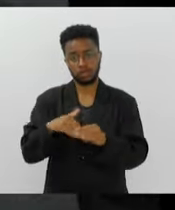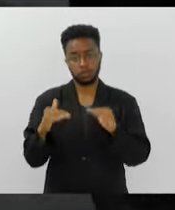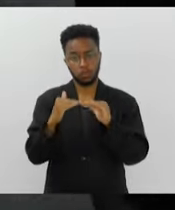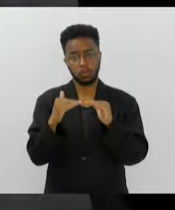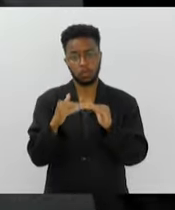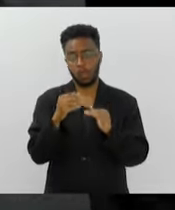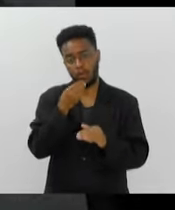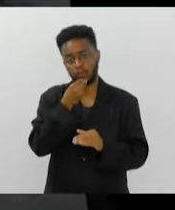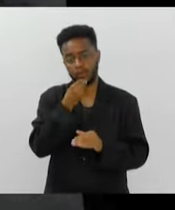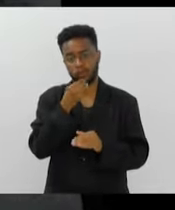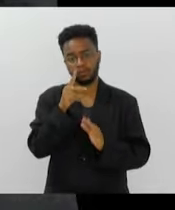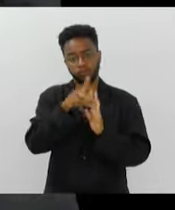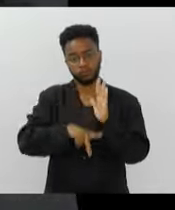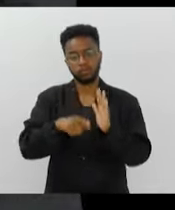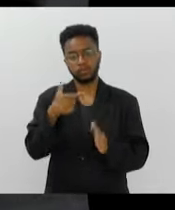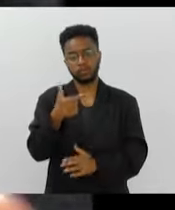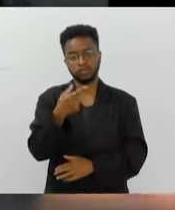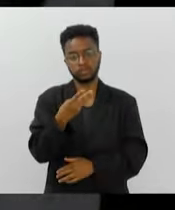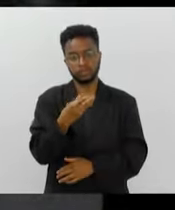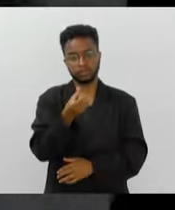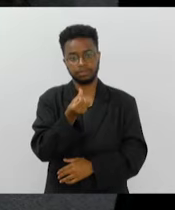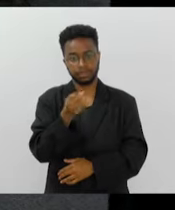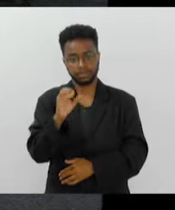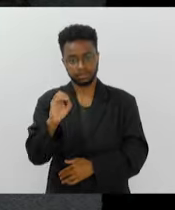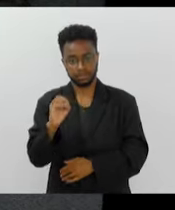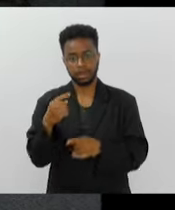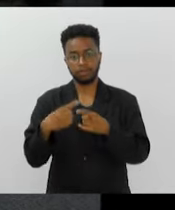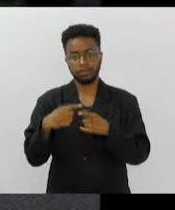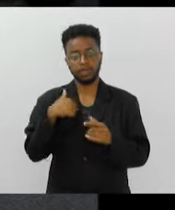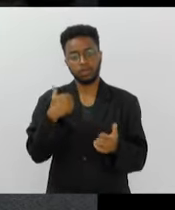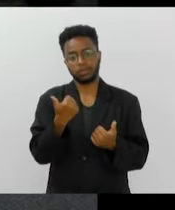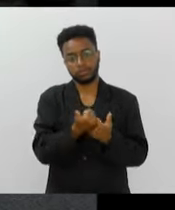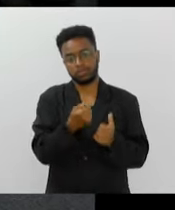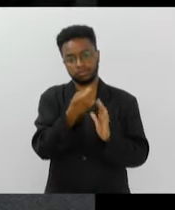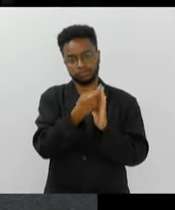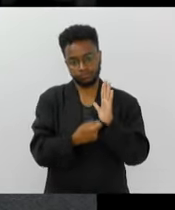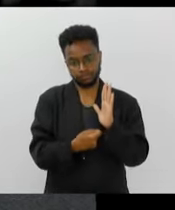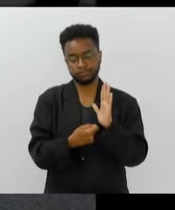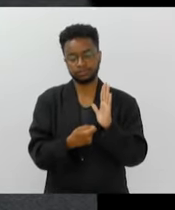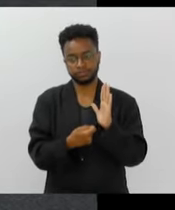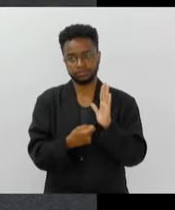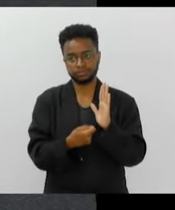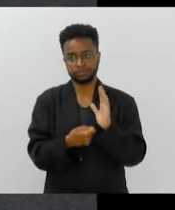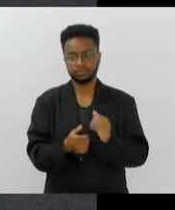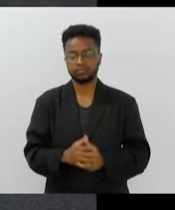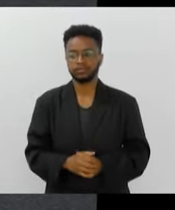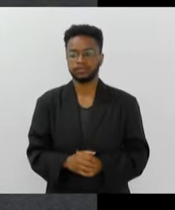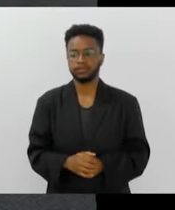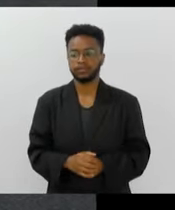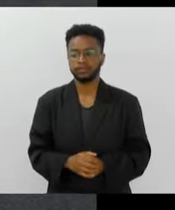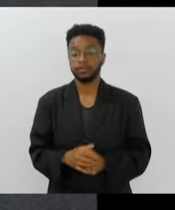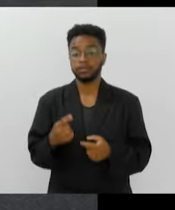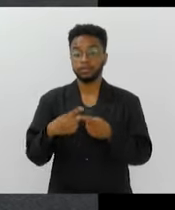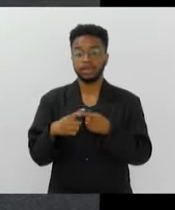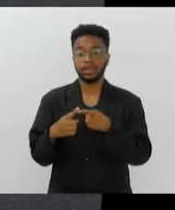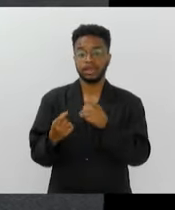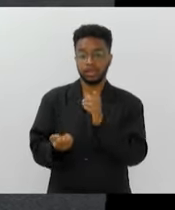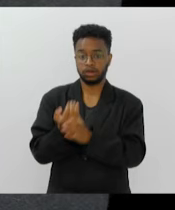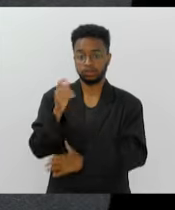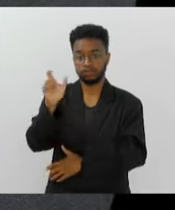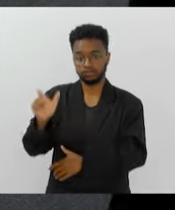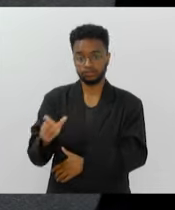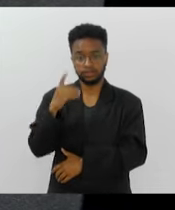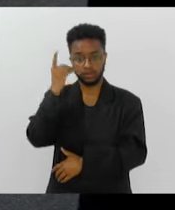projeto 2360 do qual eu sou coautor a quem idealizou o projeto foi a